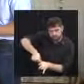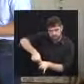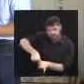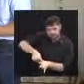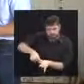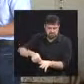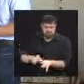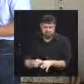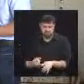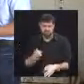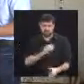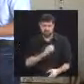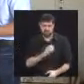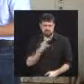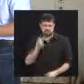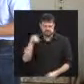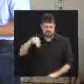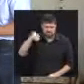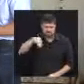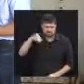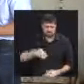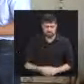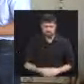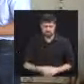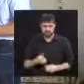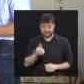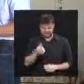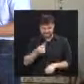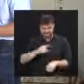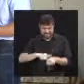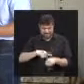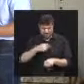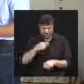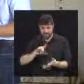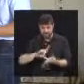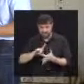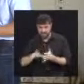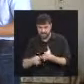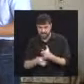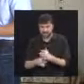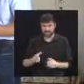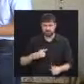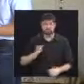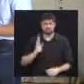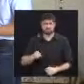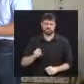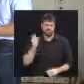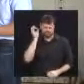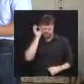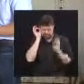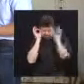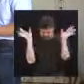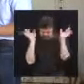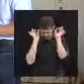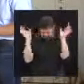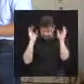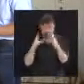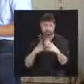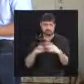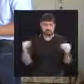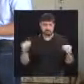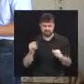36 vezes, pode ser 5 minutos, de 6 em 6 horas. Em 2, 3 dias aparece a dor. Eu já tirei enxaqueca, eu já